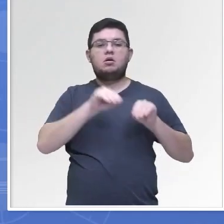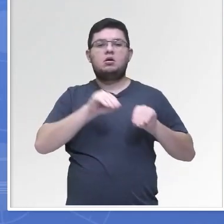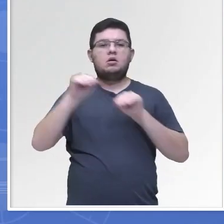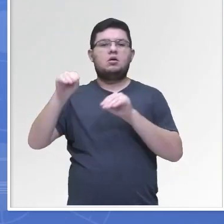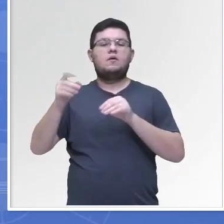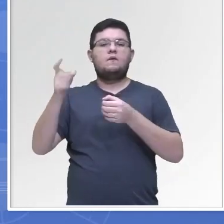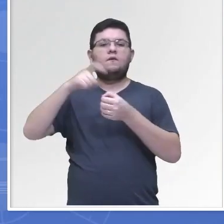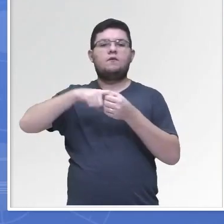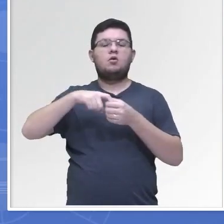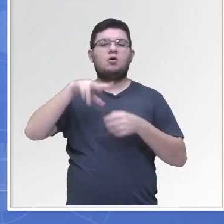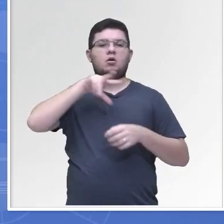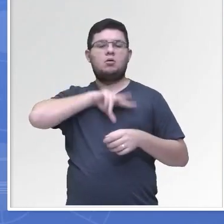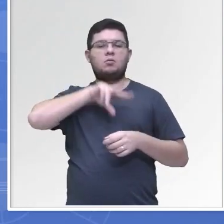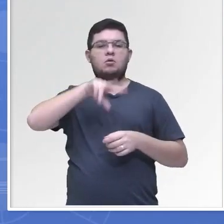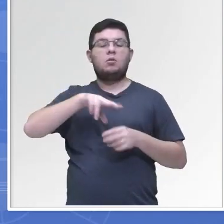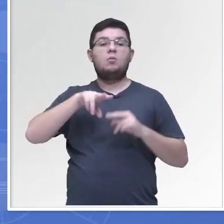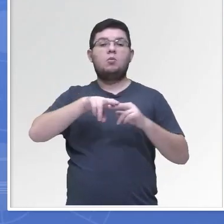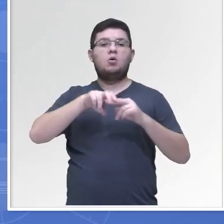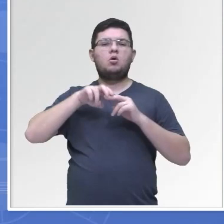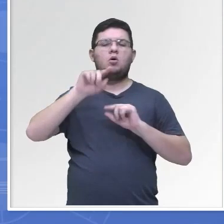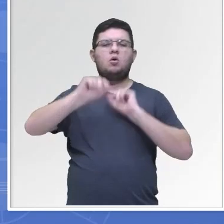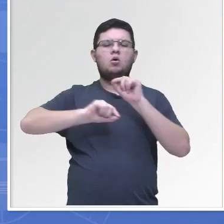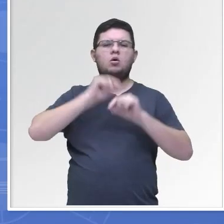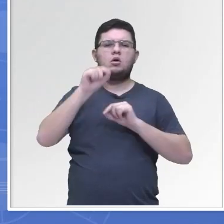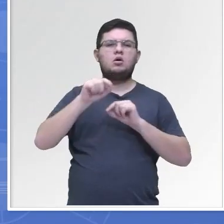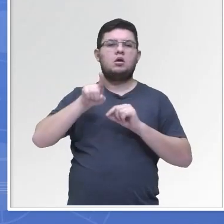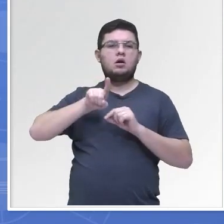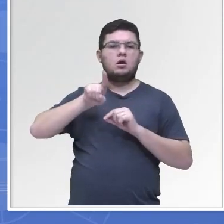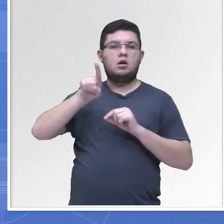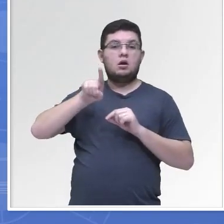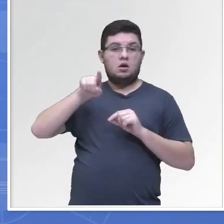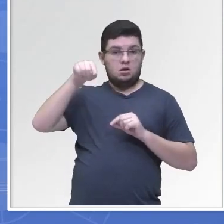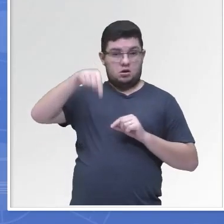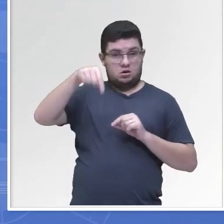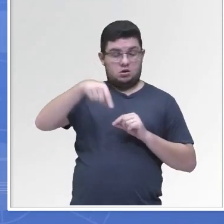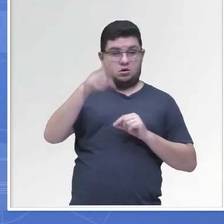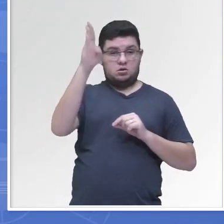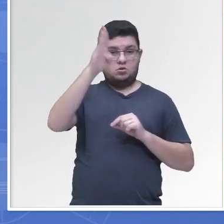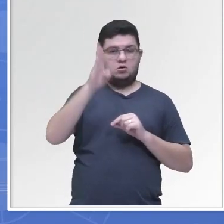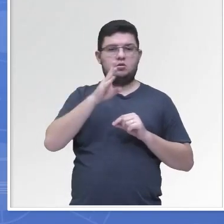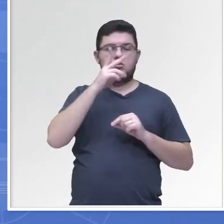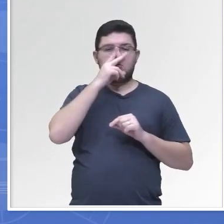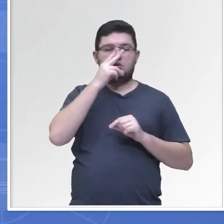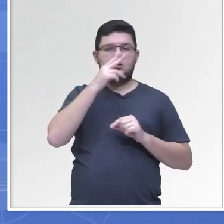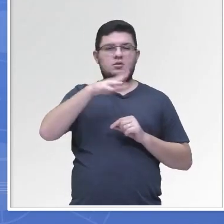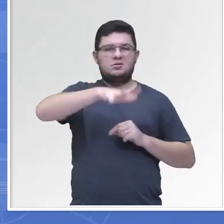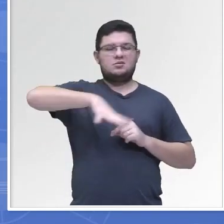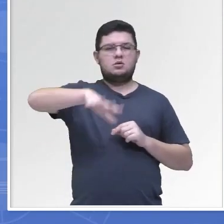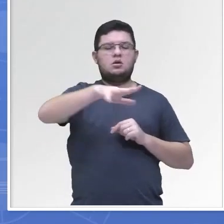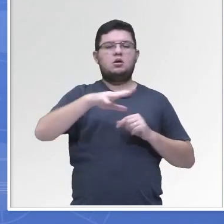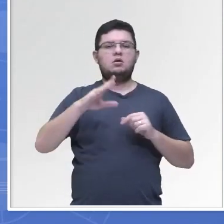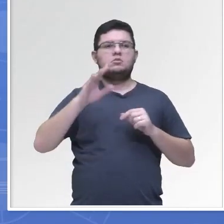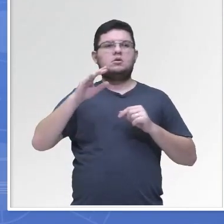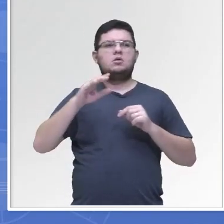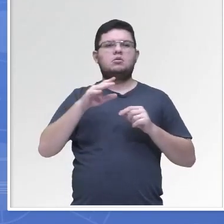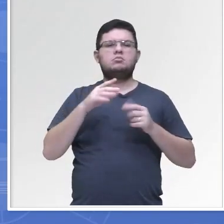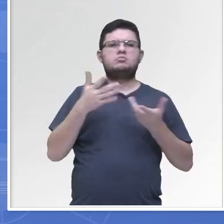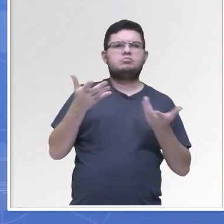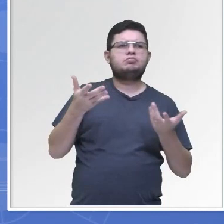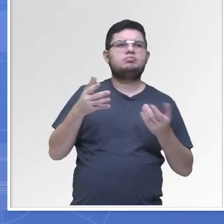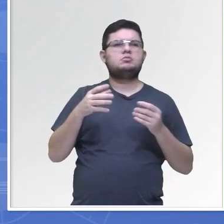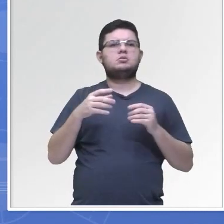sua presença no país ia mexer com o imaginário, com o inconsciente coletivo da população. Eu sou súdito, agora